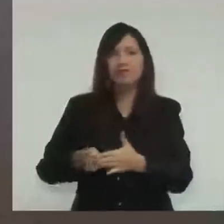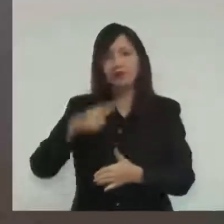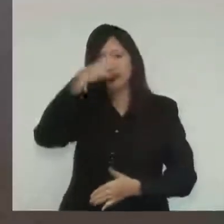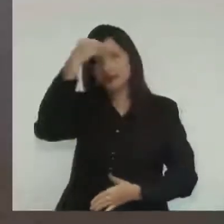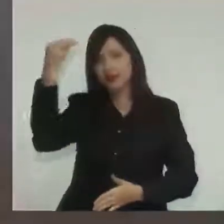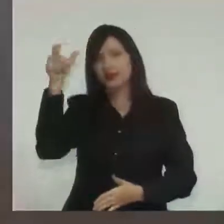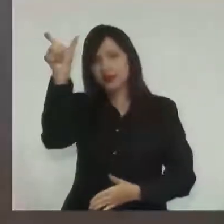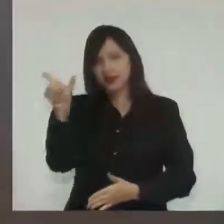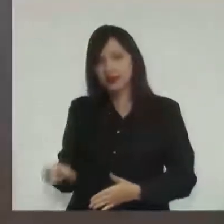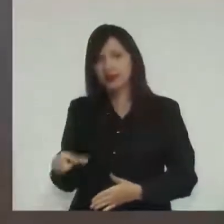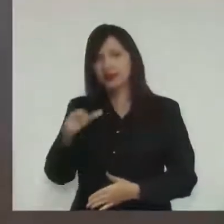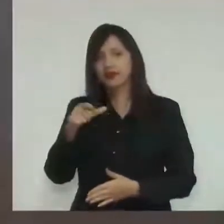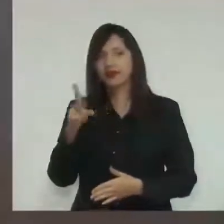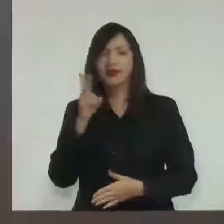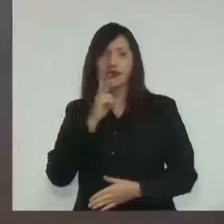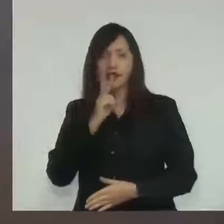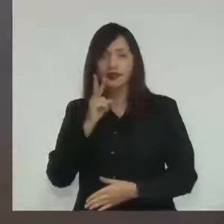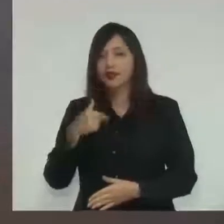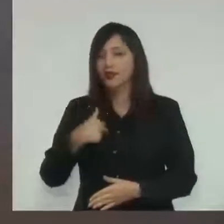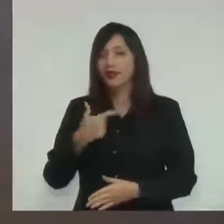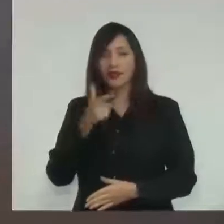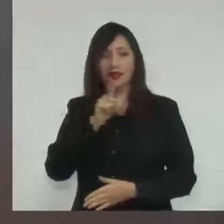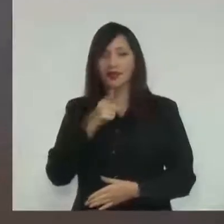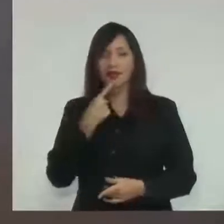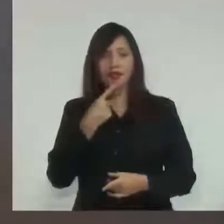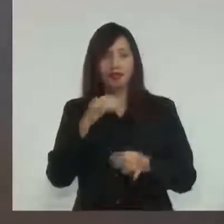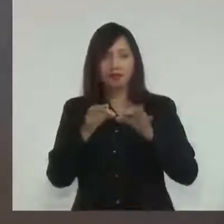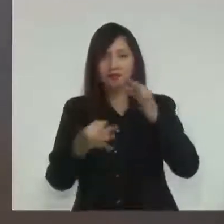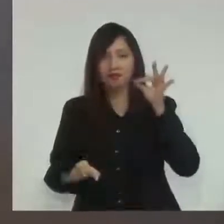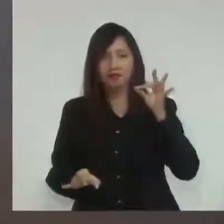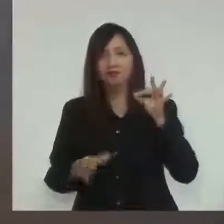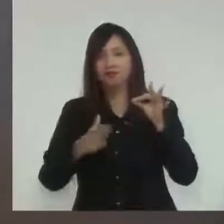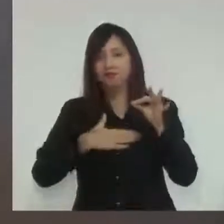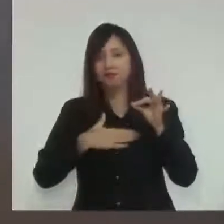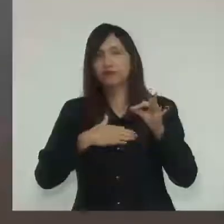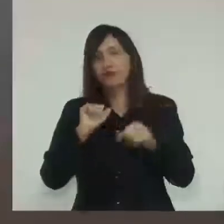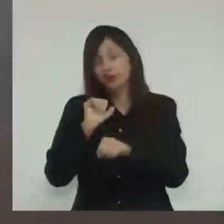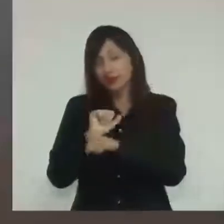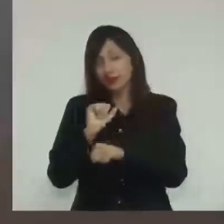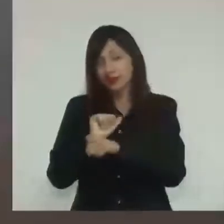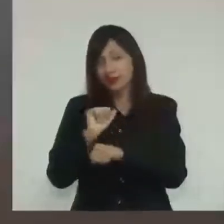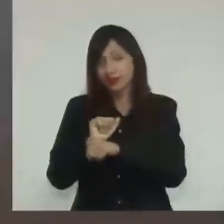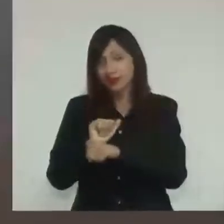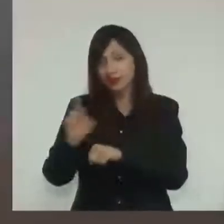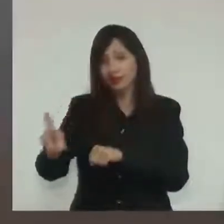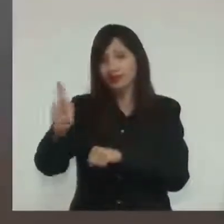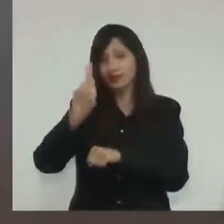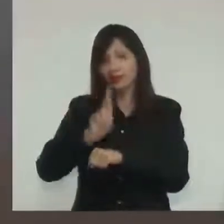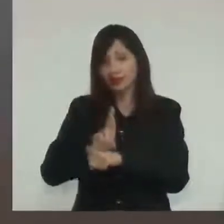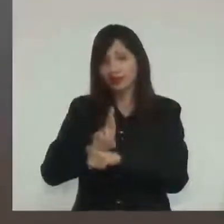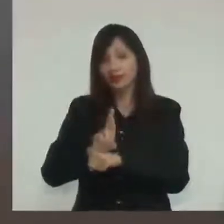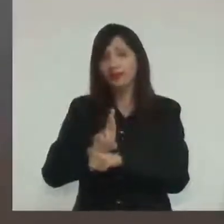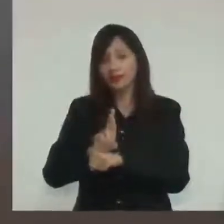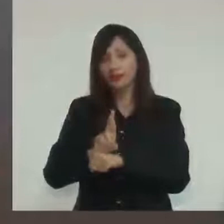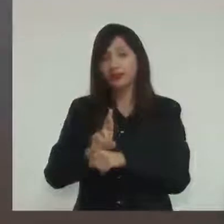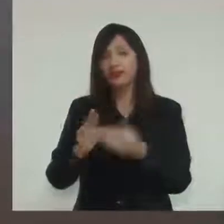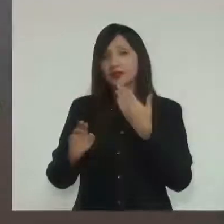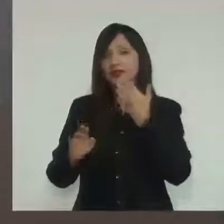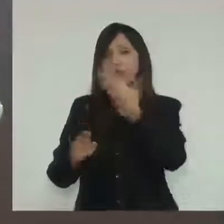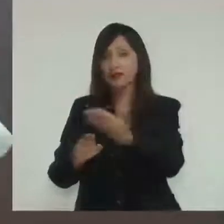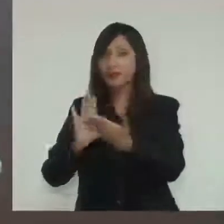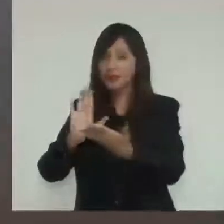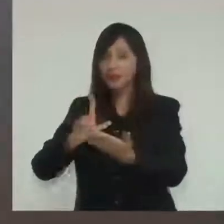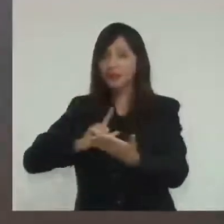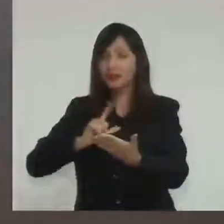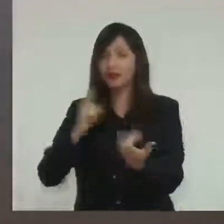prefeito municipal. Não vou conseguir falar muito também, até porque a gente aguarda a resposta ao requerimento, mas eu quero deixar claro